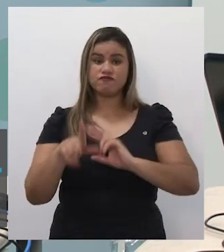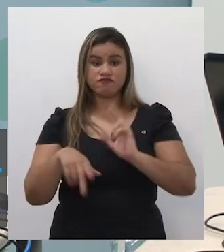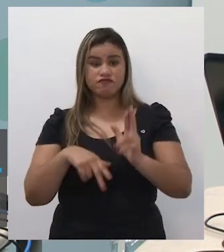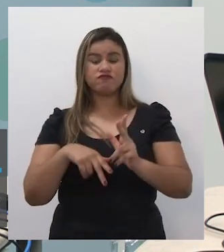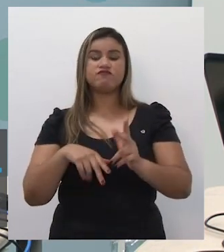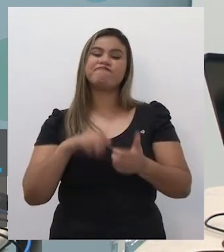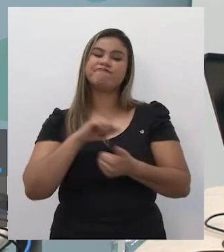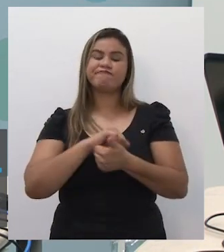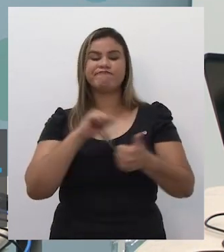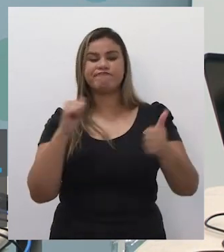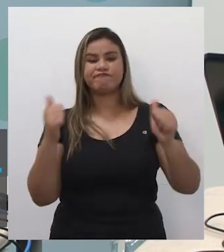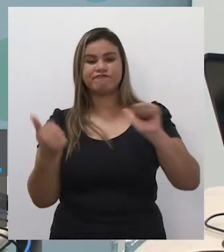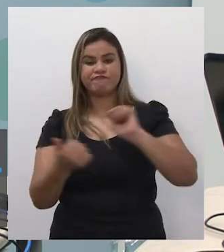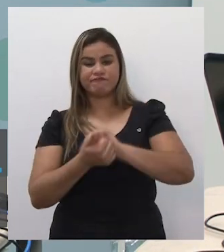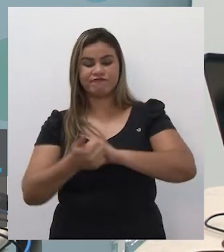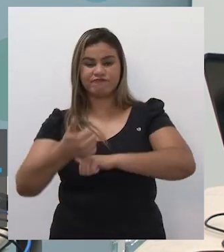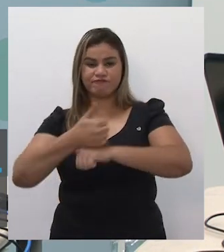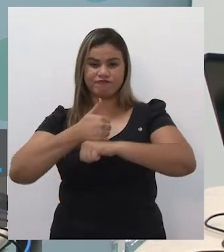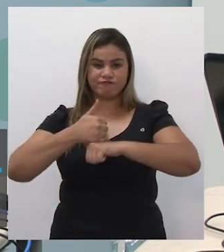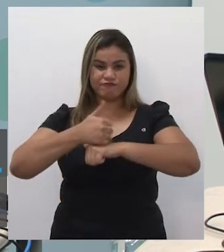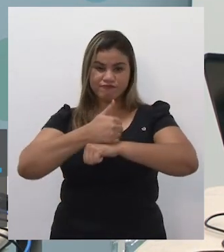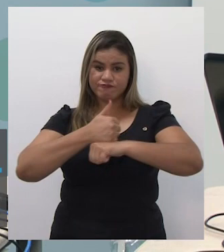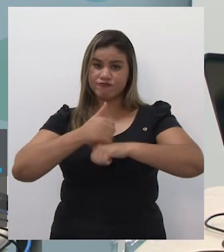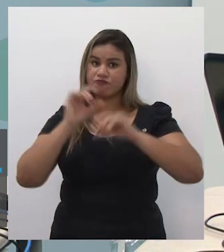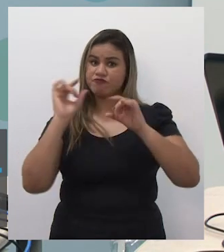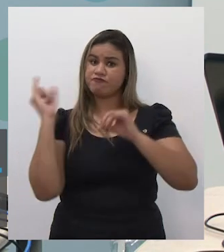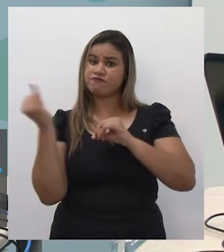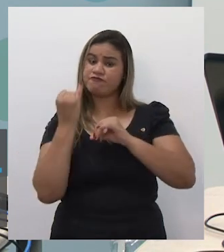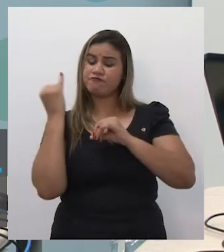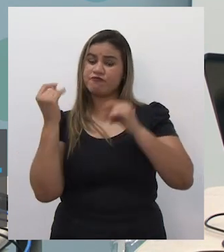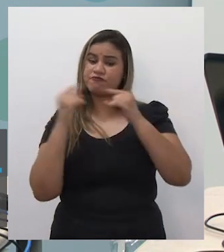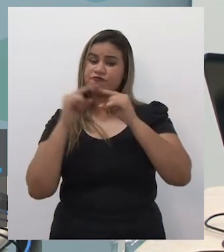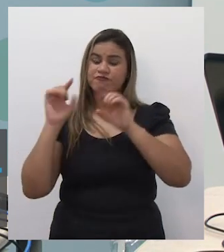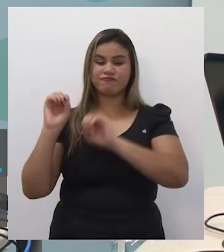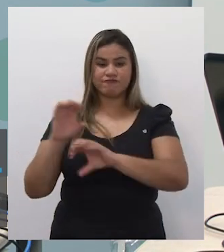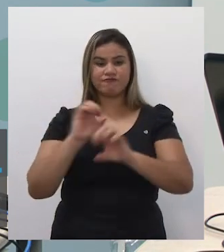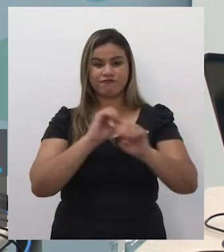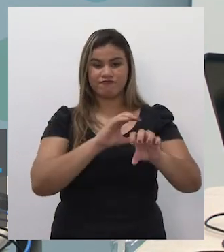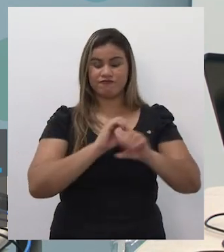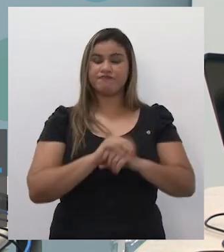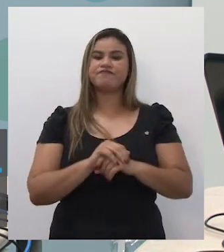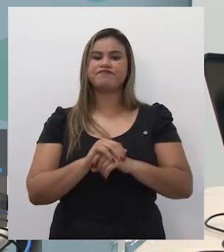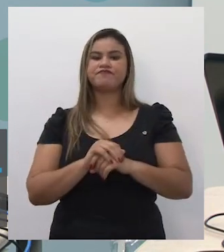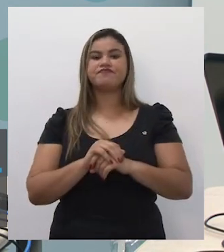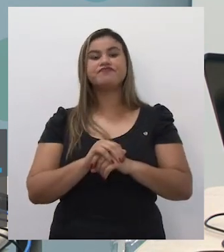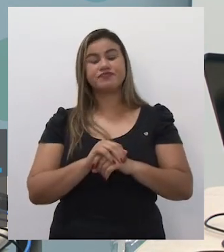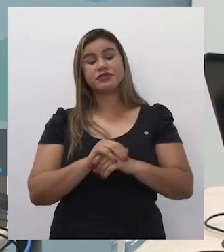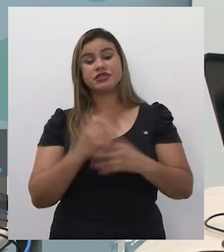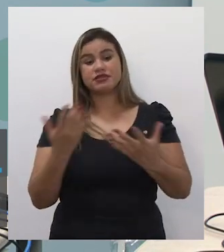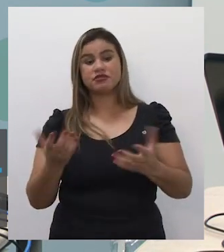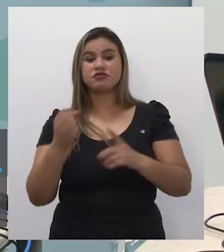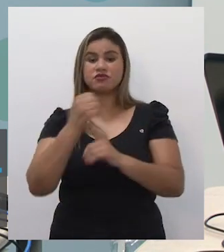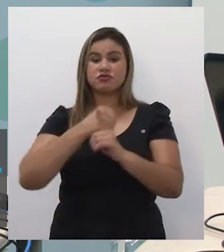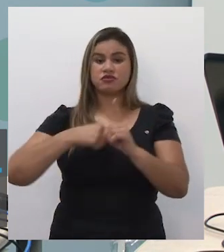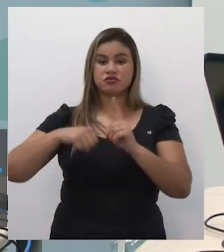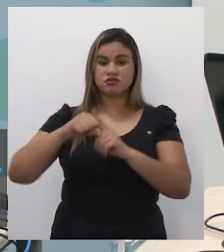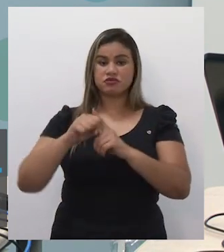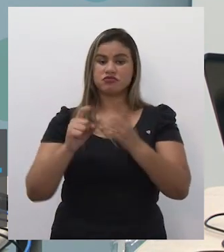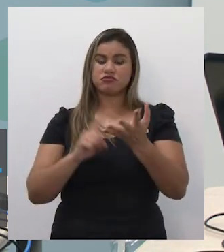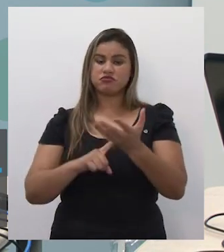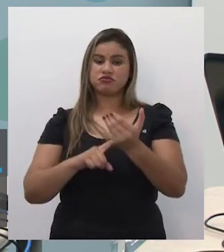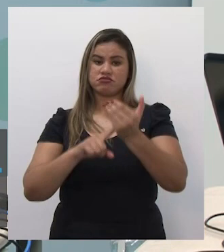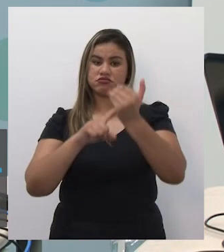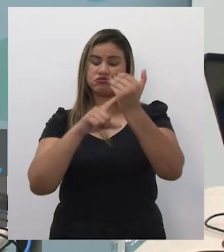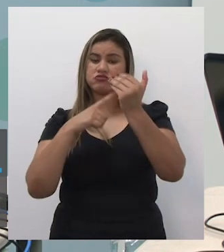tão importante que é a docência, tá certo? Essa sociedade tecnológica, ela tem